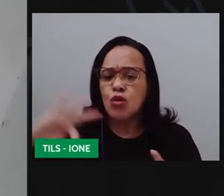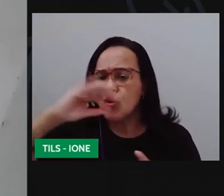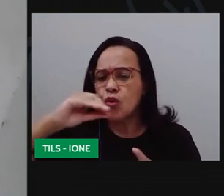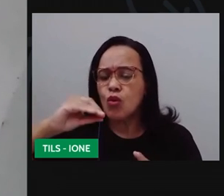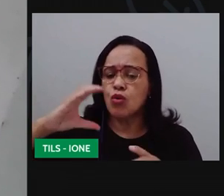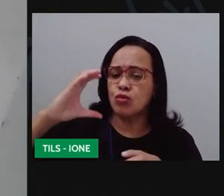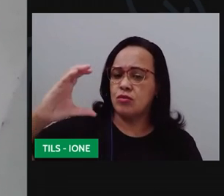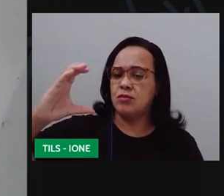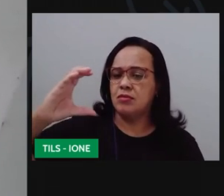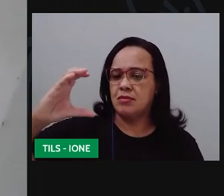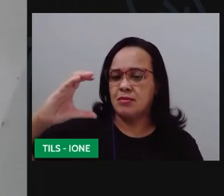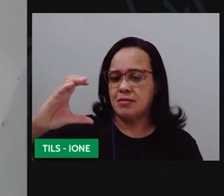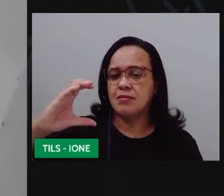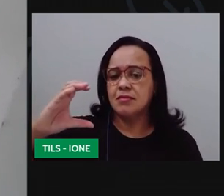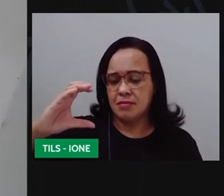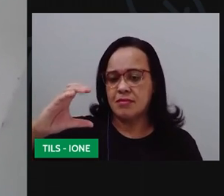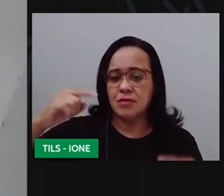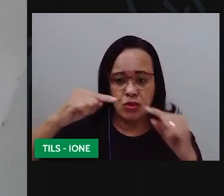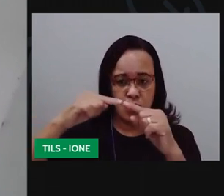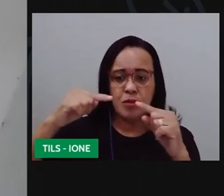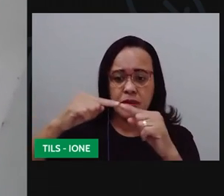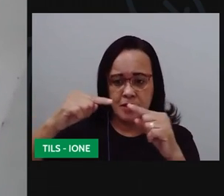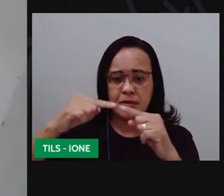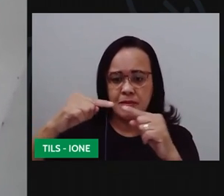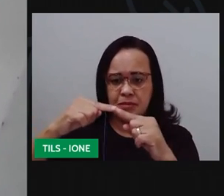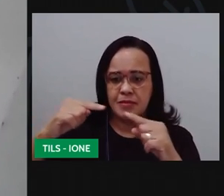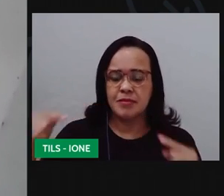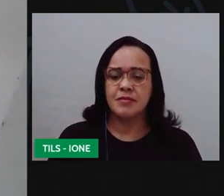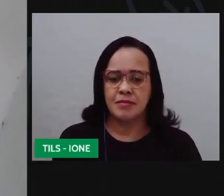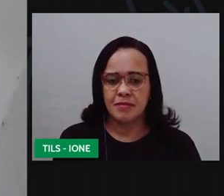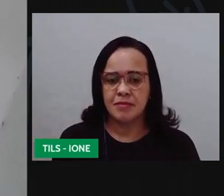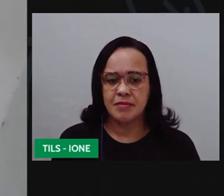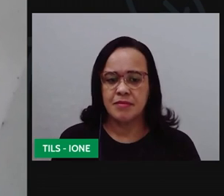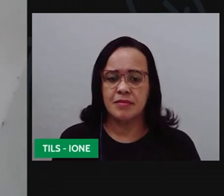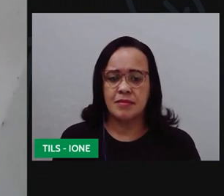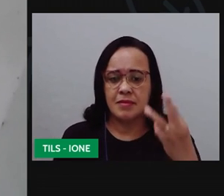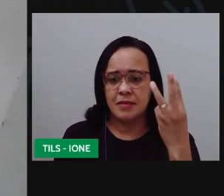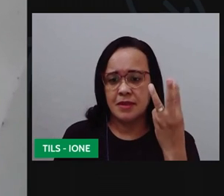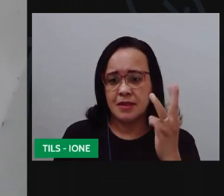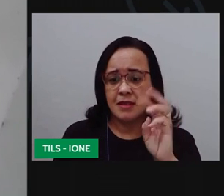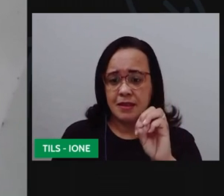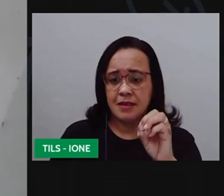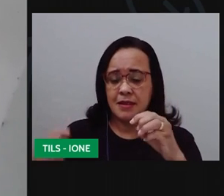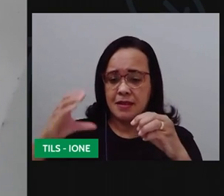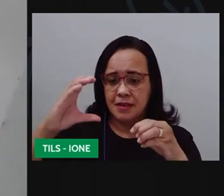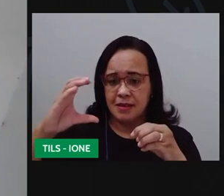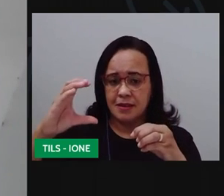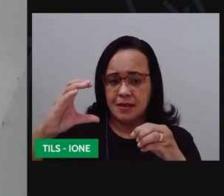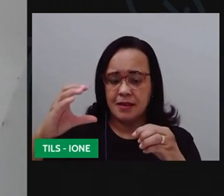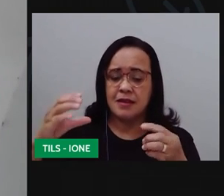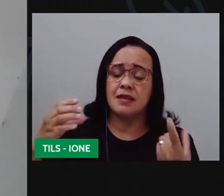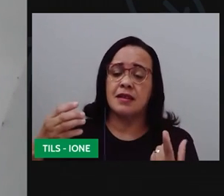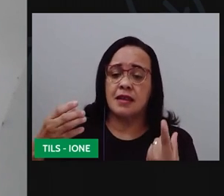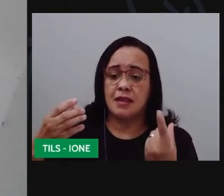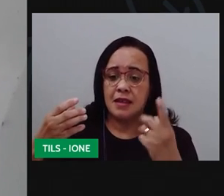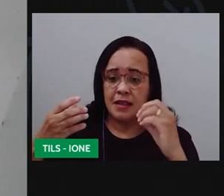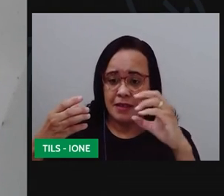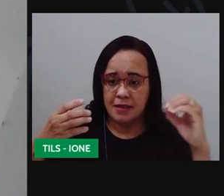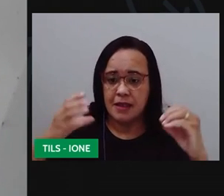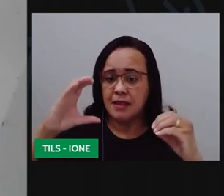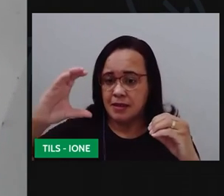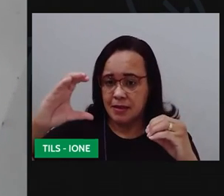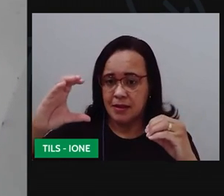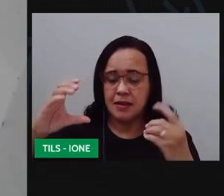300 unidades 100 unidades estão Unidas Três dezenas centenas uma centena e uma centena